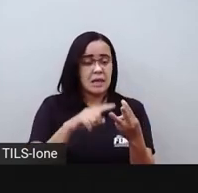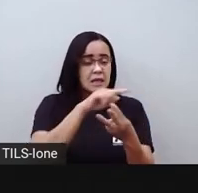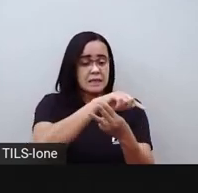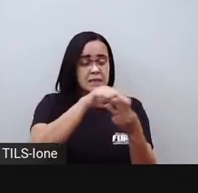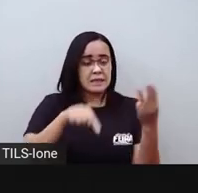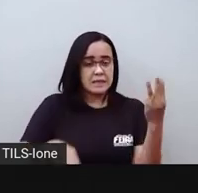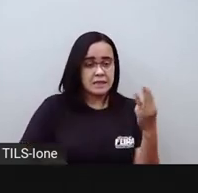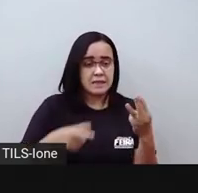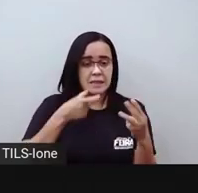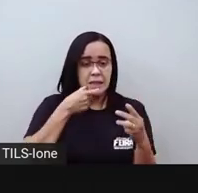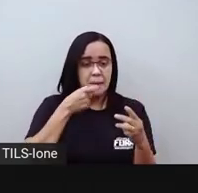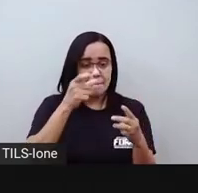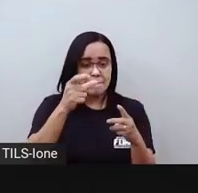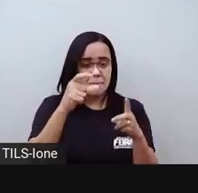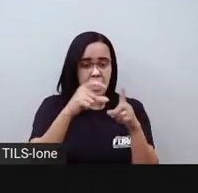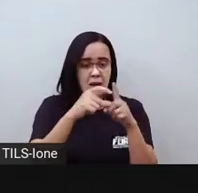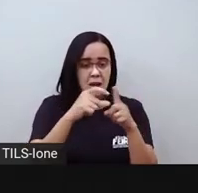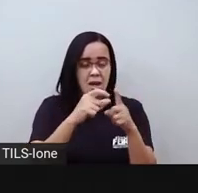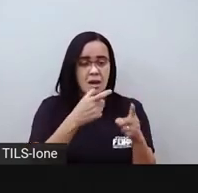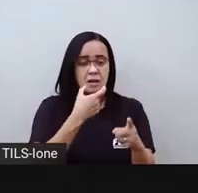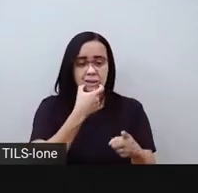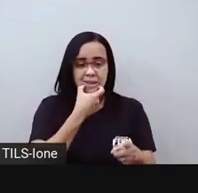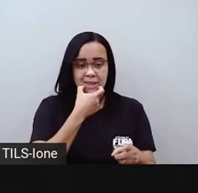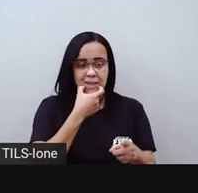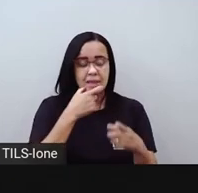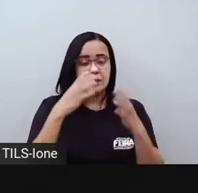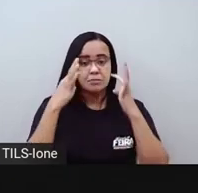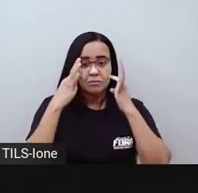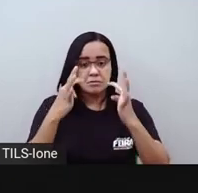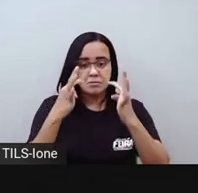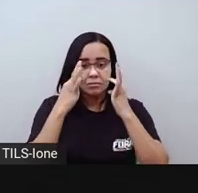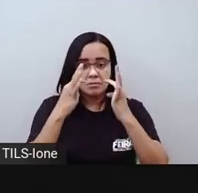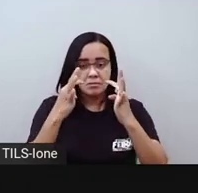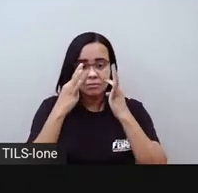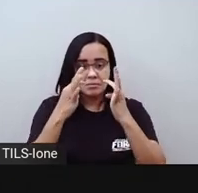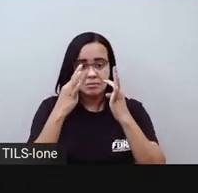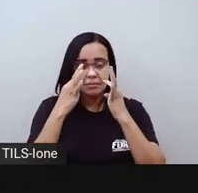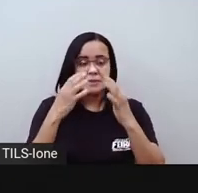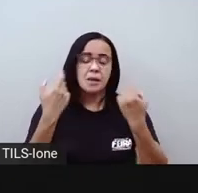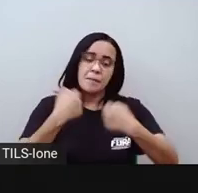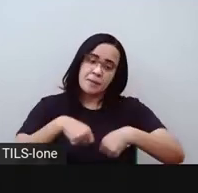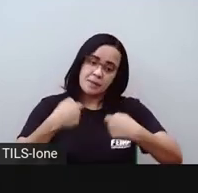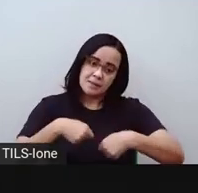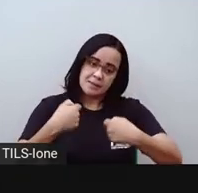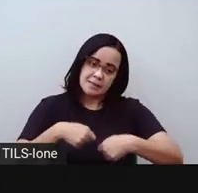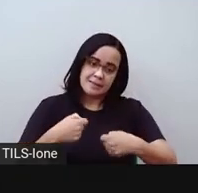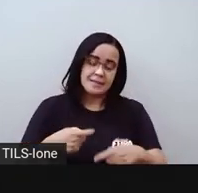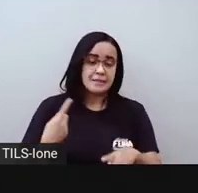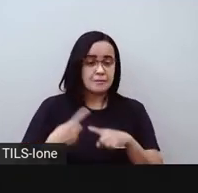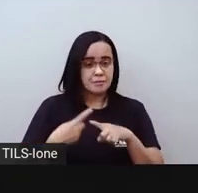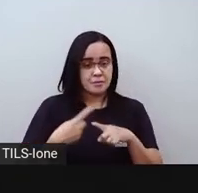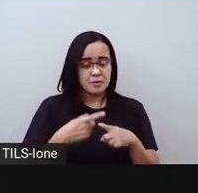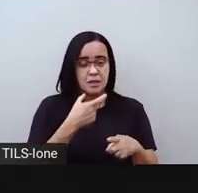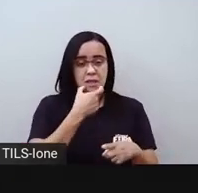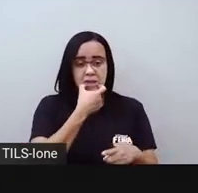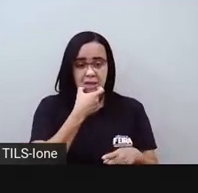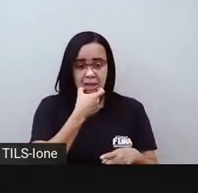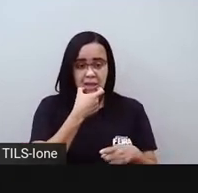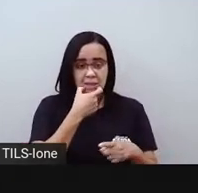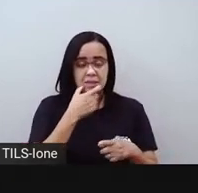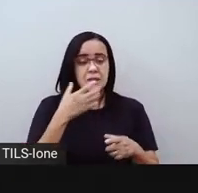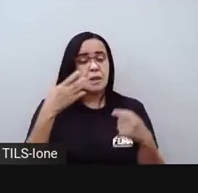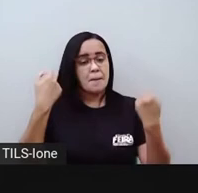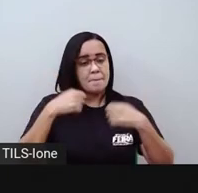três palavrinhas. Tem que ter bastante atenção. Porque no inglês, a gente fala na ordem inversa